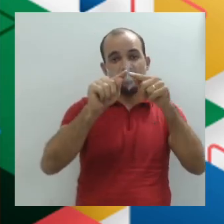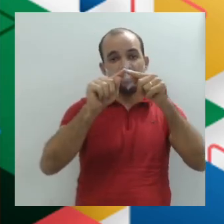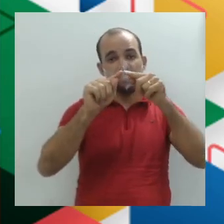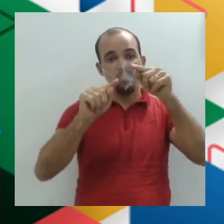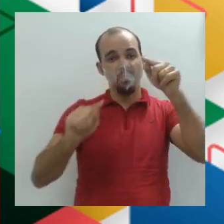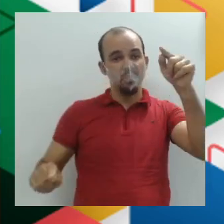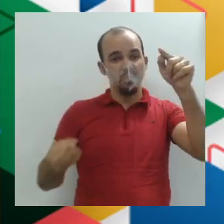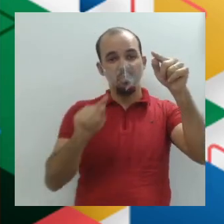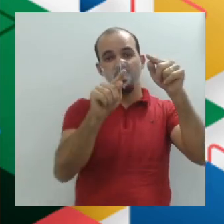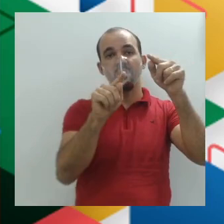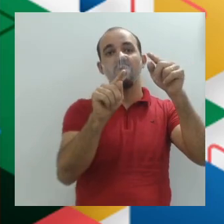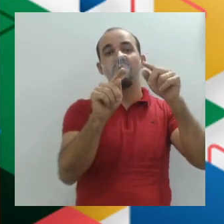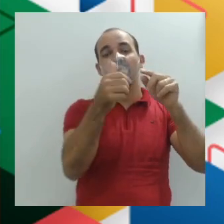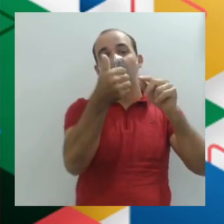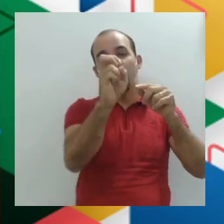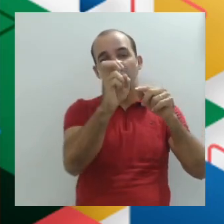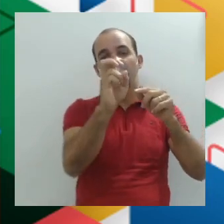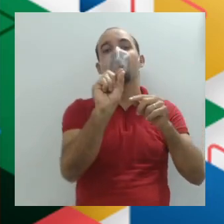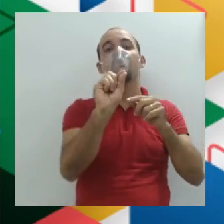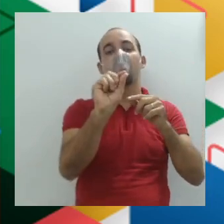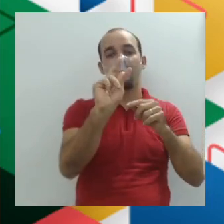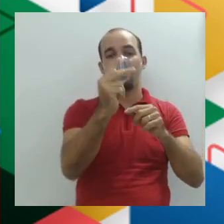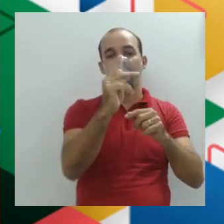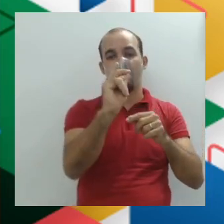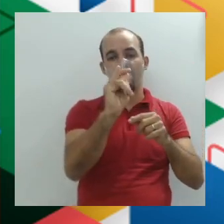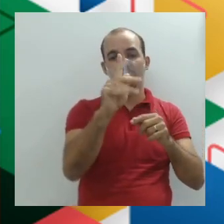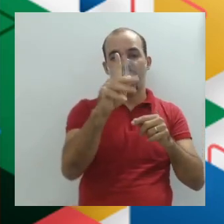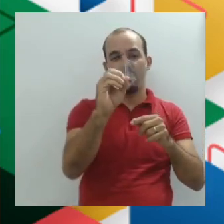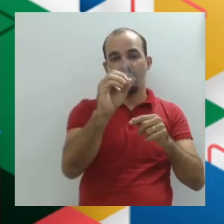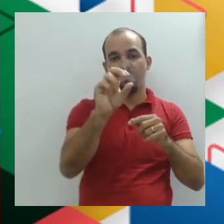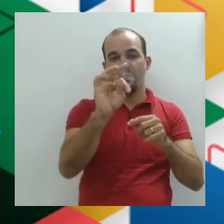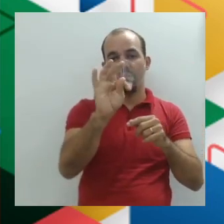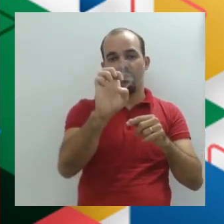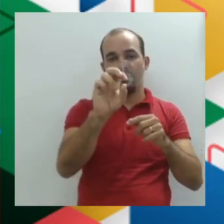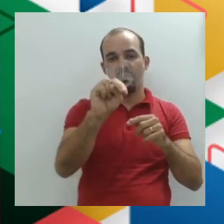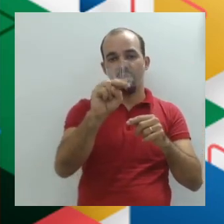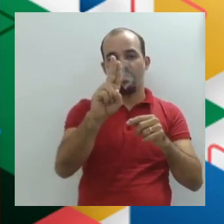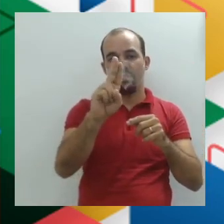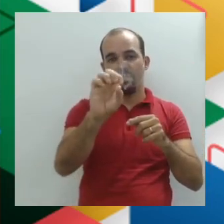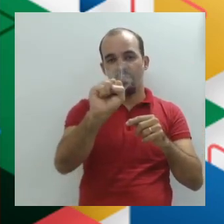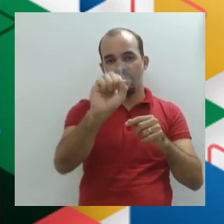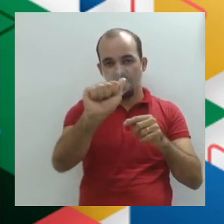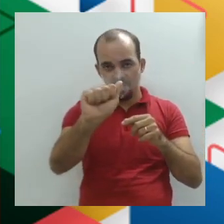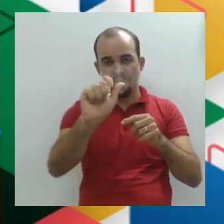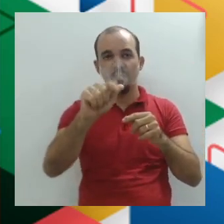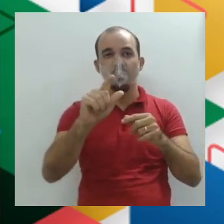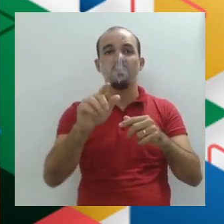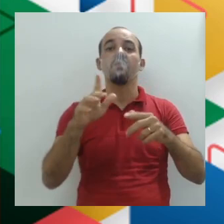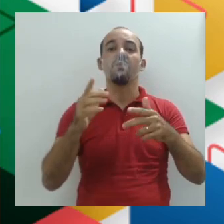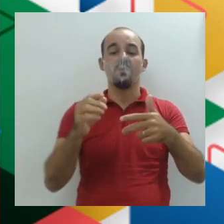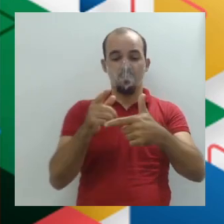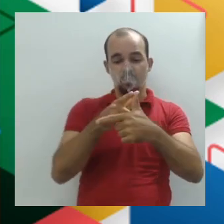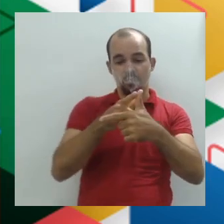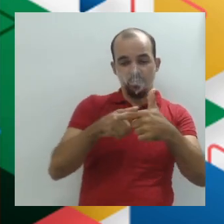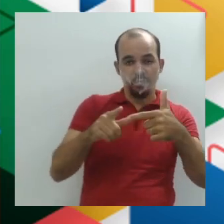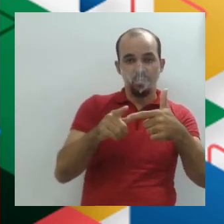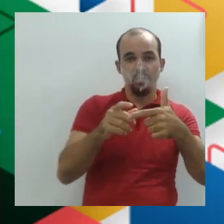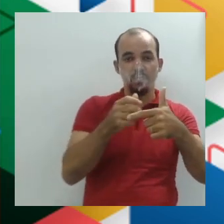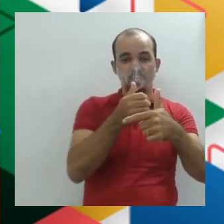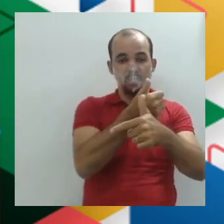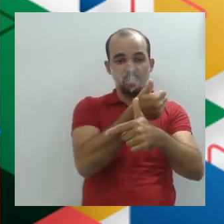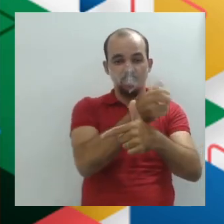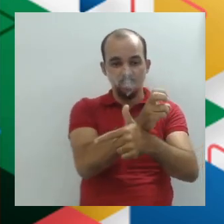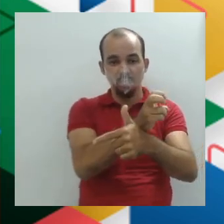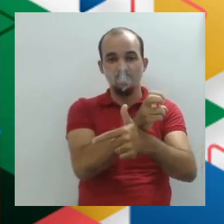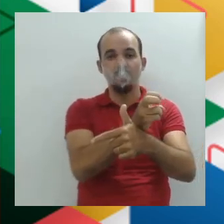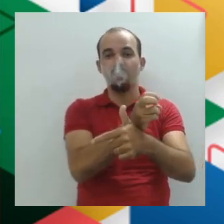que legal! Então quer dizer que o cosseno do ângulo alfa é 12 sobre 15. Mas eu tenho